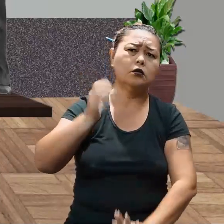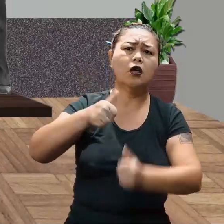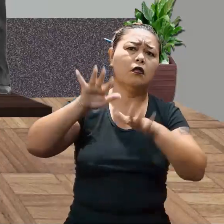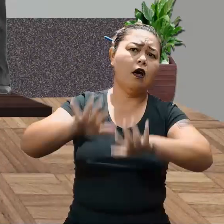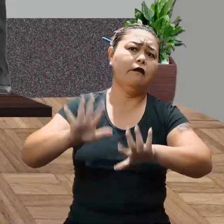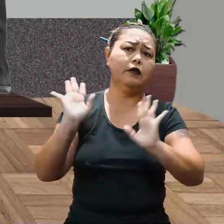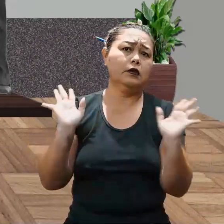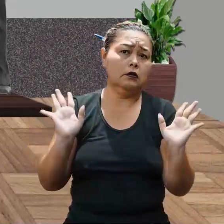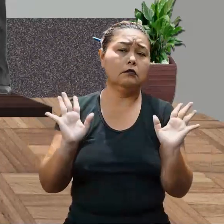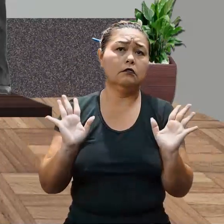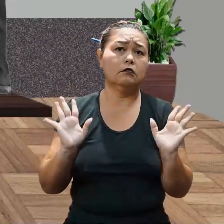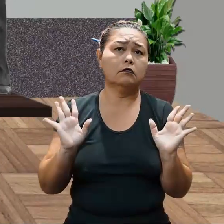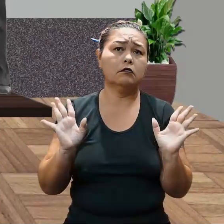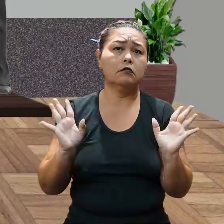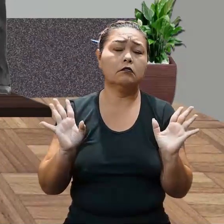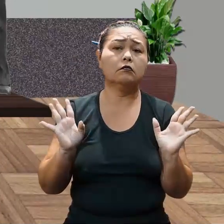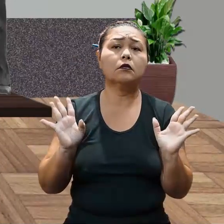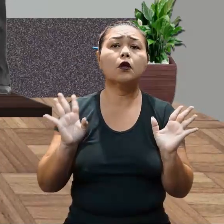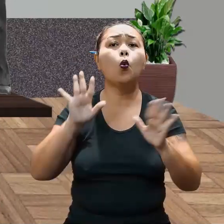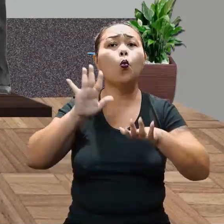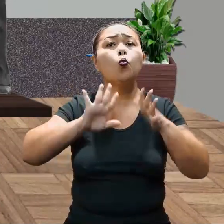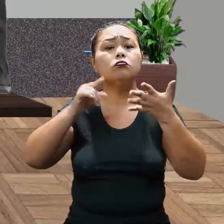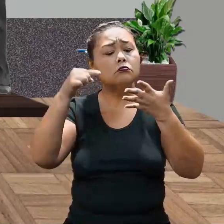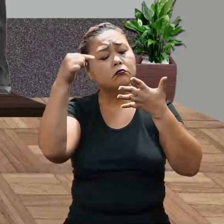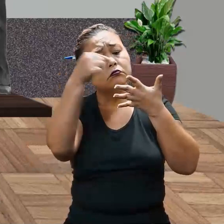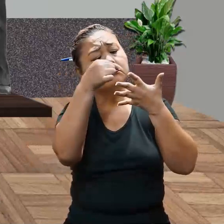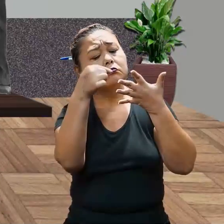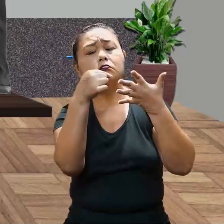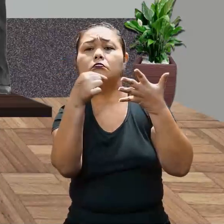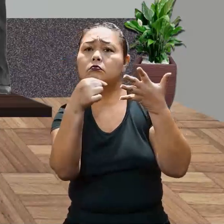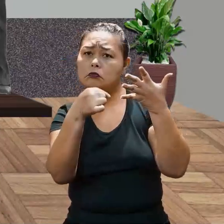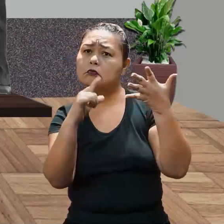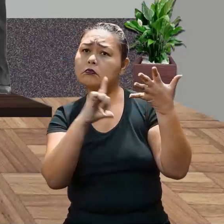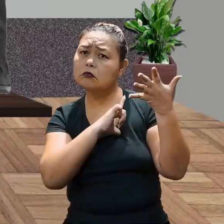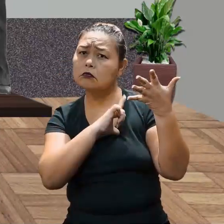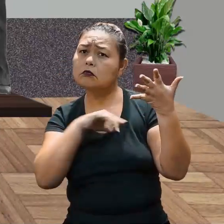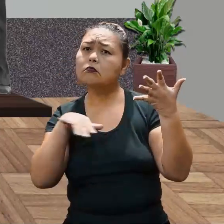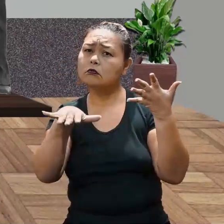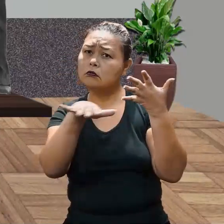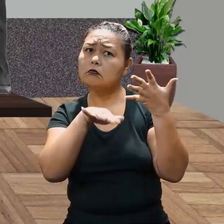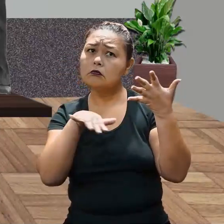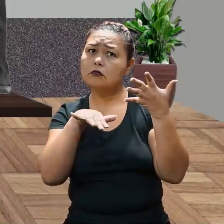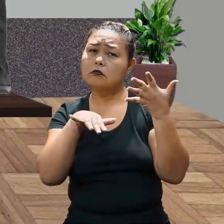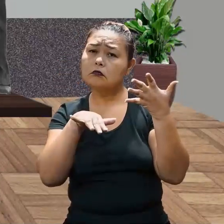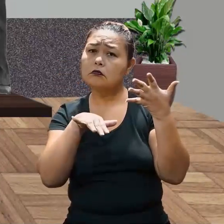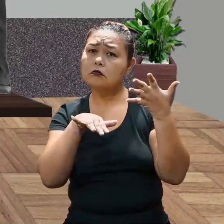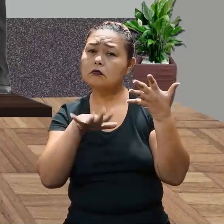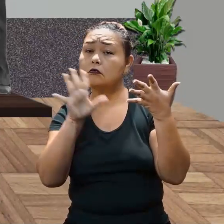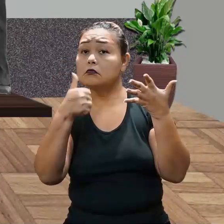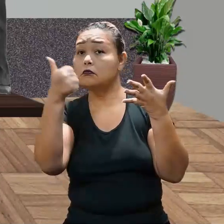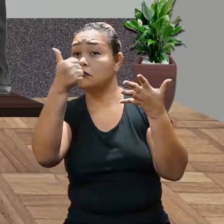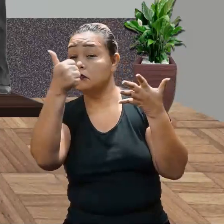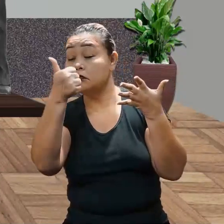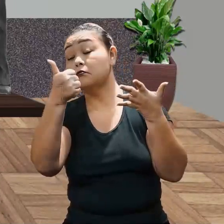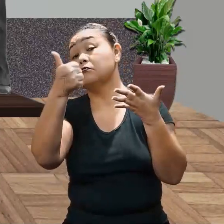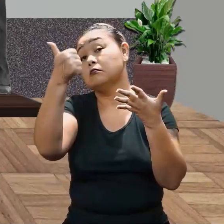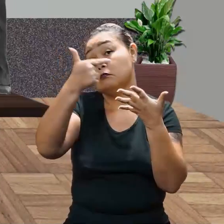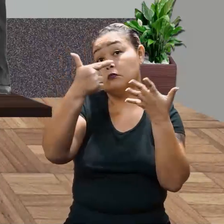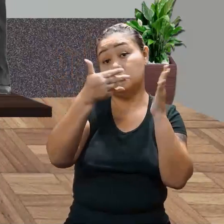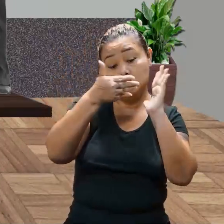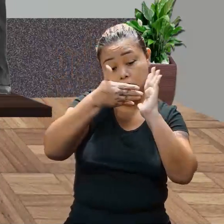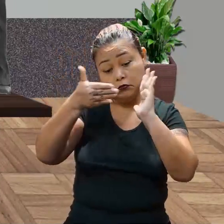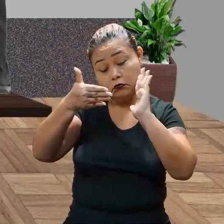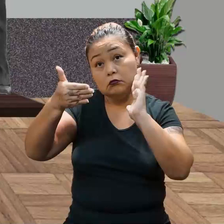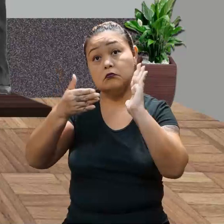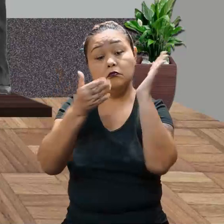aqui. Então, algumas consequências nós tivemos aqui para essa região, tanto no primeiro quanto no